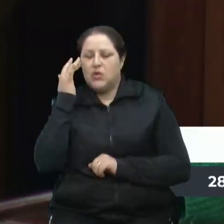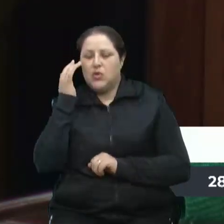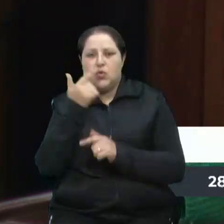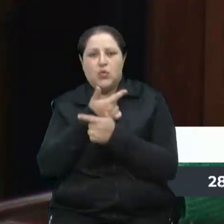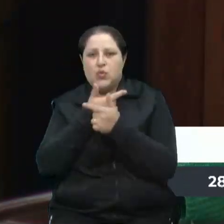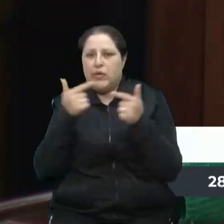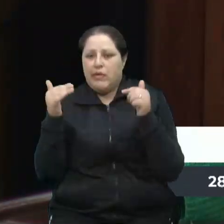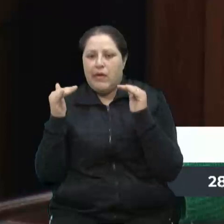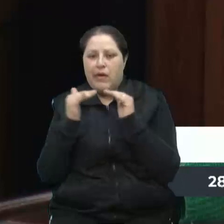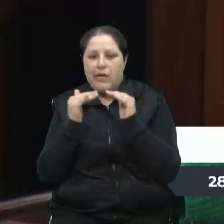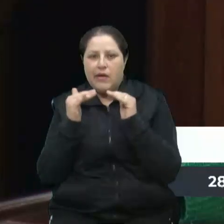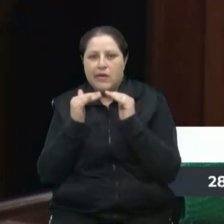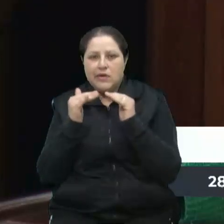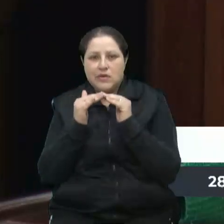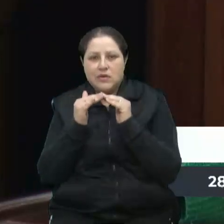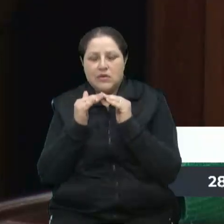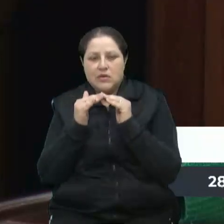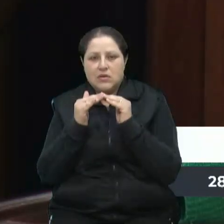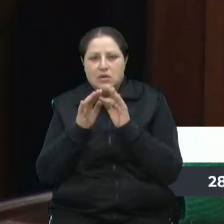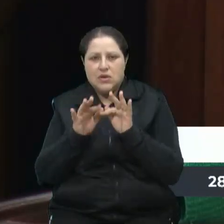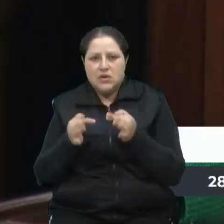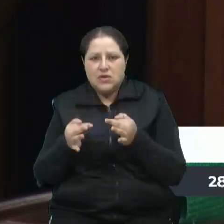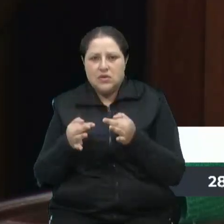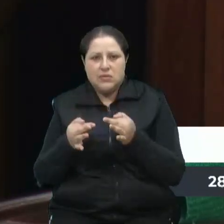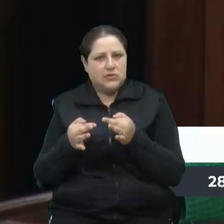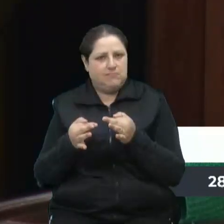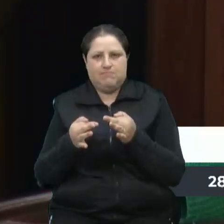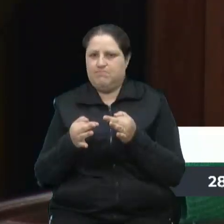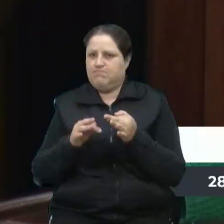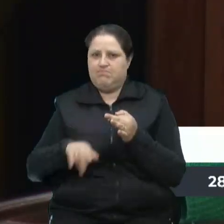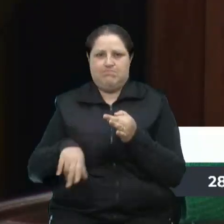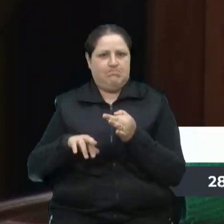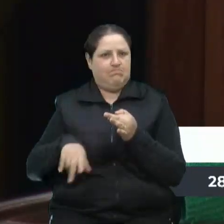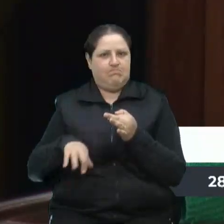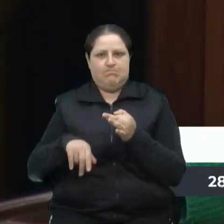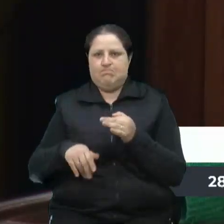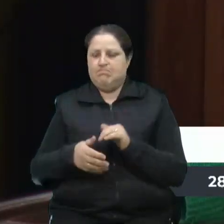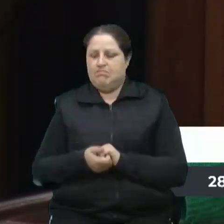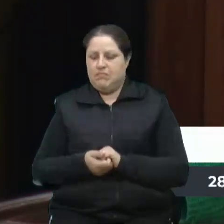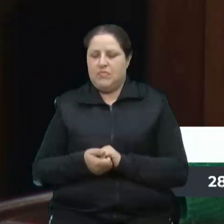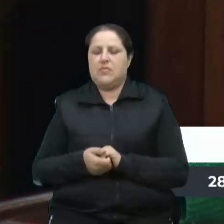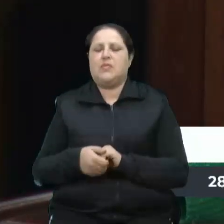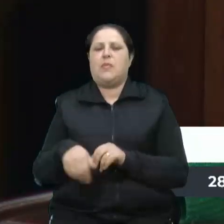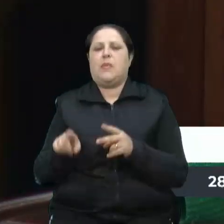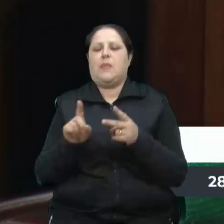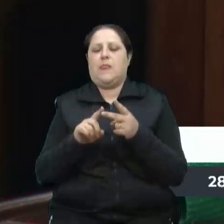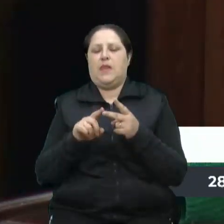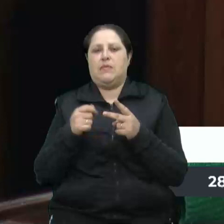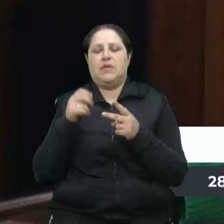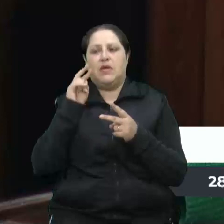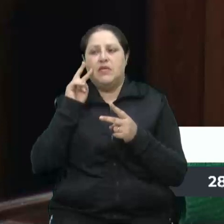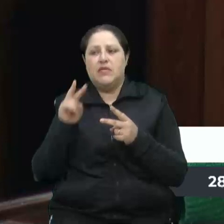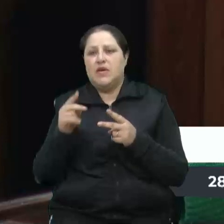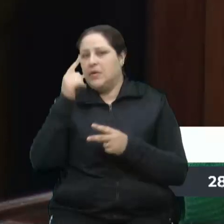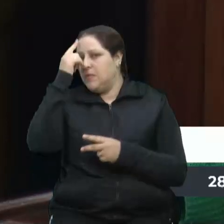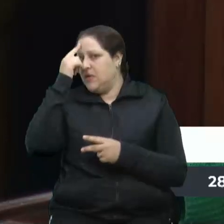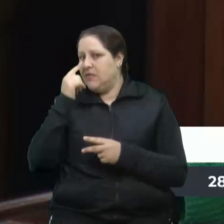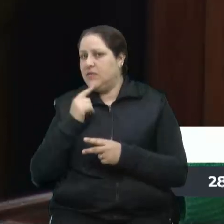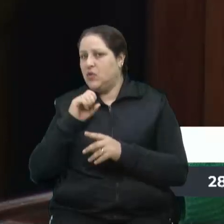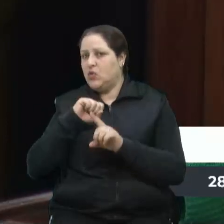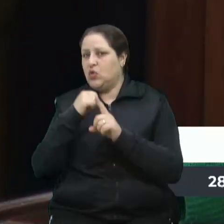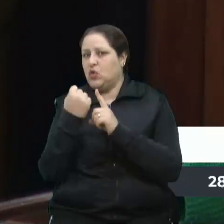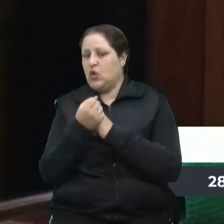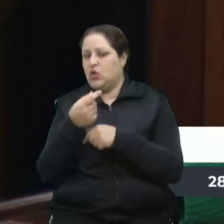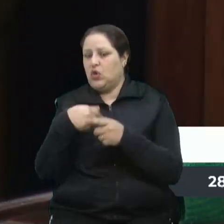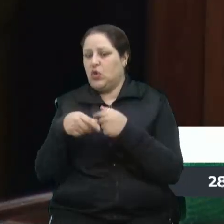desalento. Então, isso não é pouca coisa. Segundo, é preciso observar o perfil socioeconômico dessas